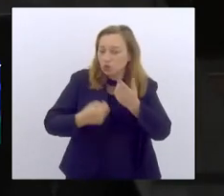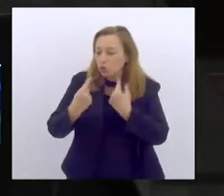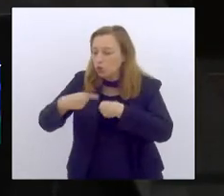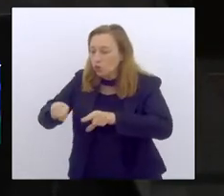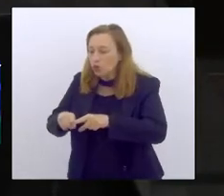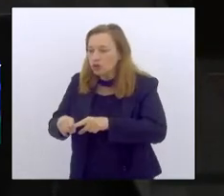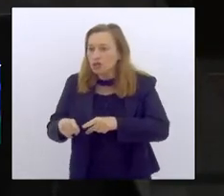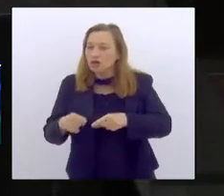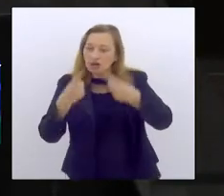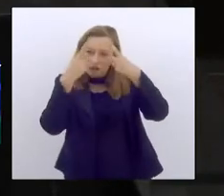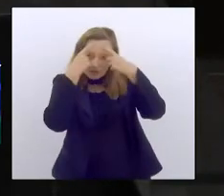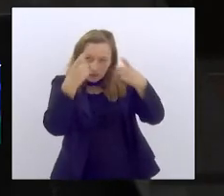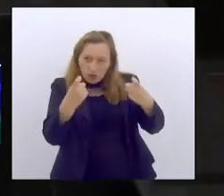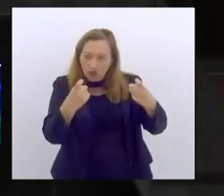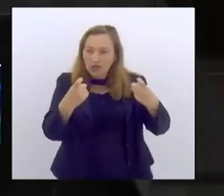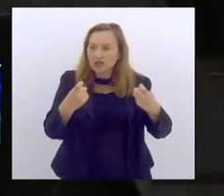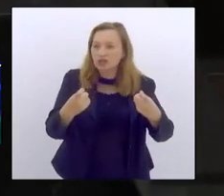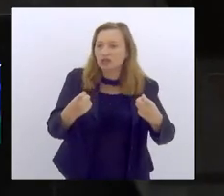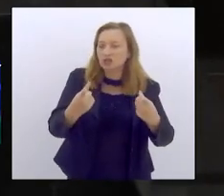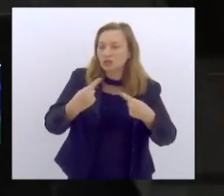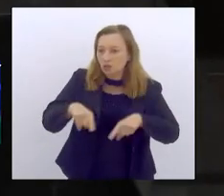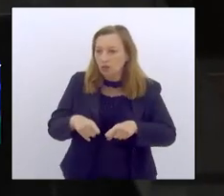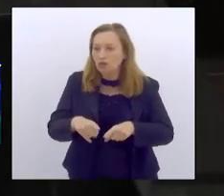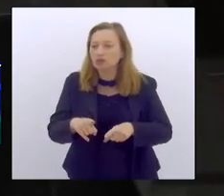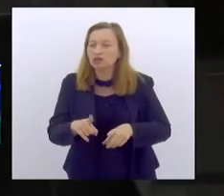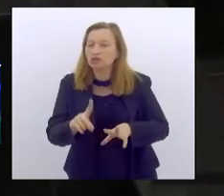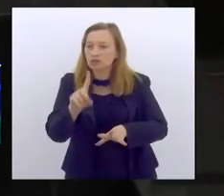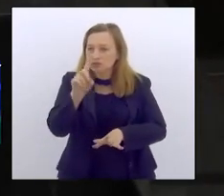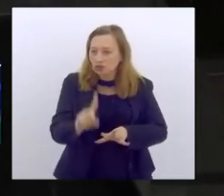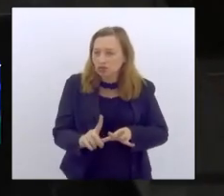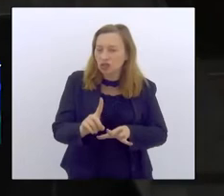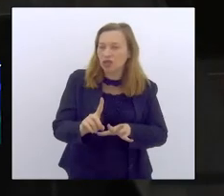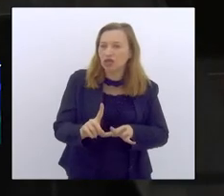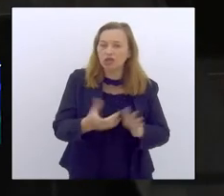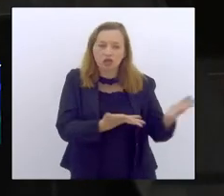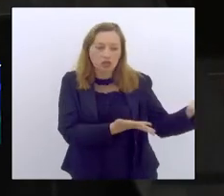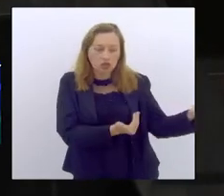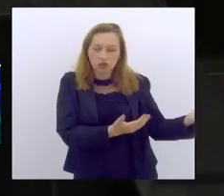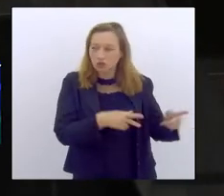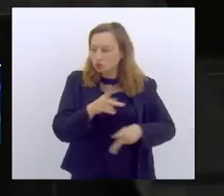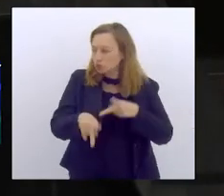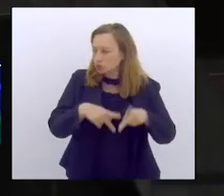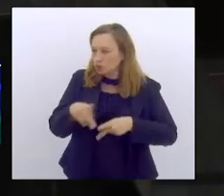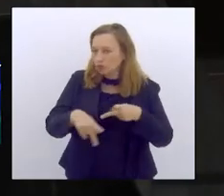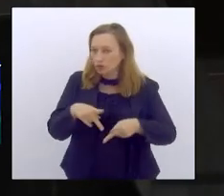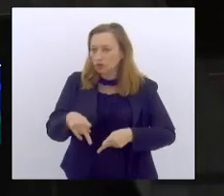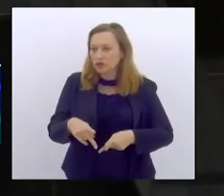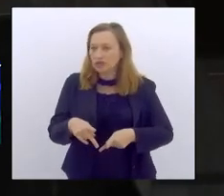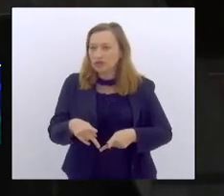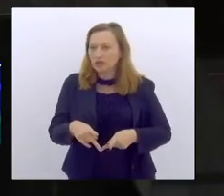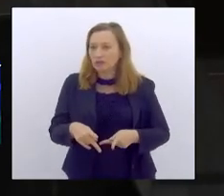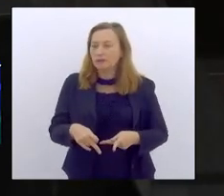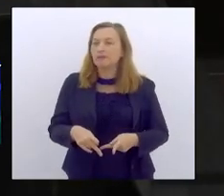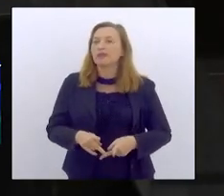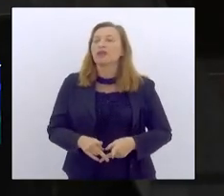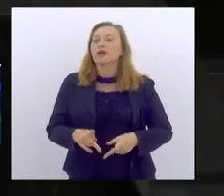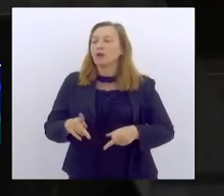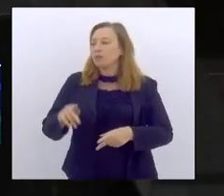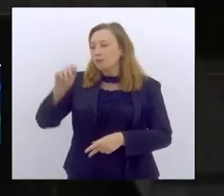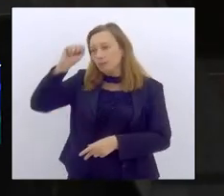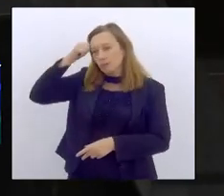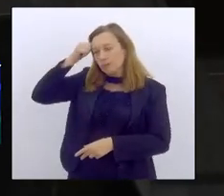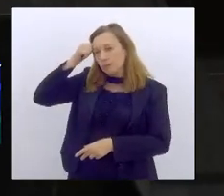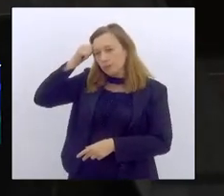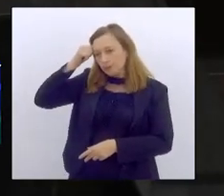a violência contra as violações de direitos que afetam sobretudo a juventude Popular Negra favelada